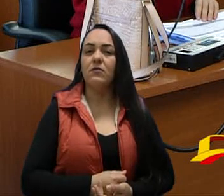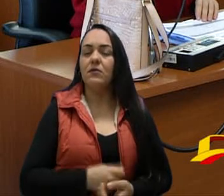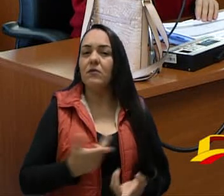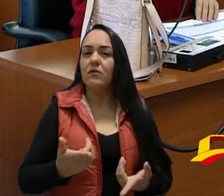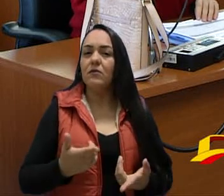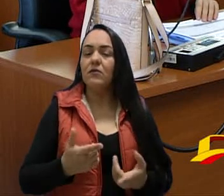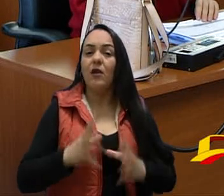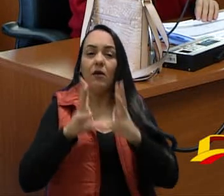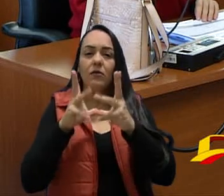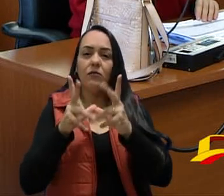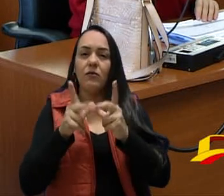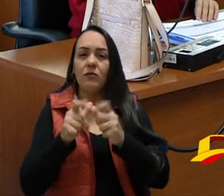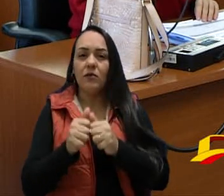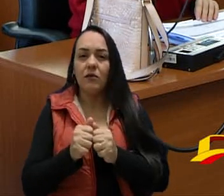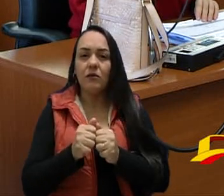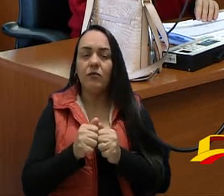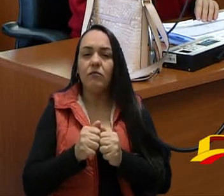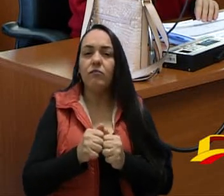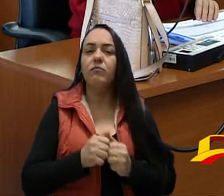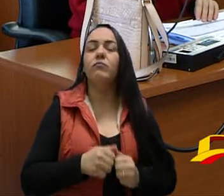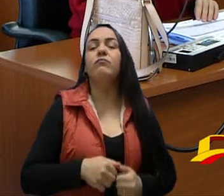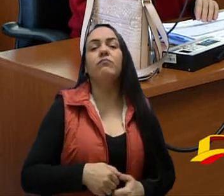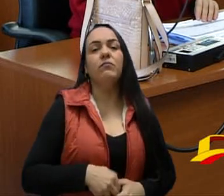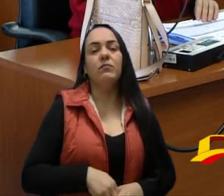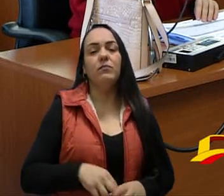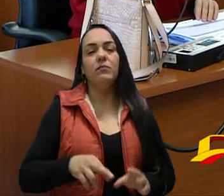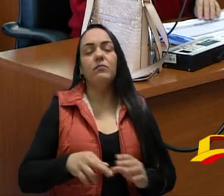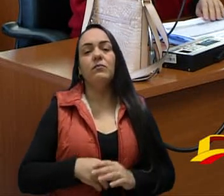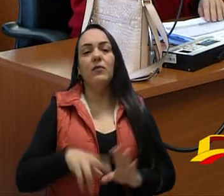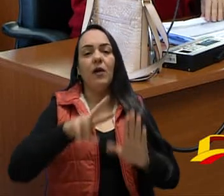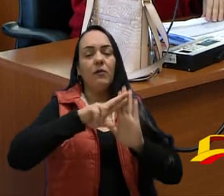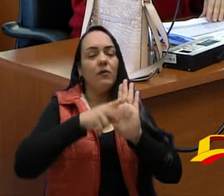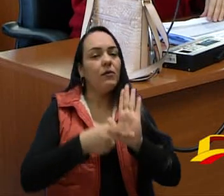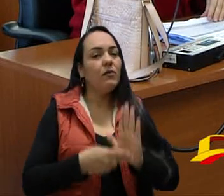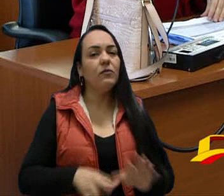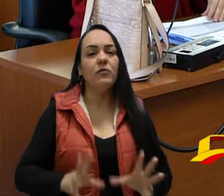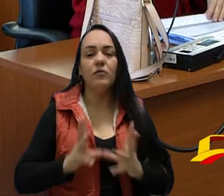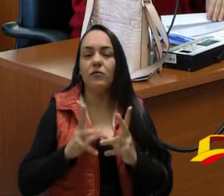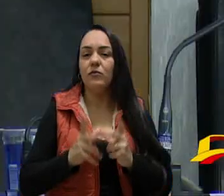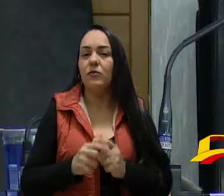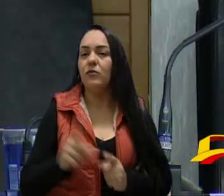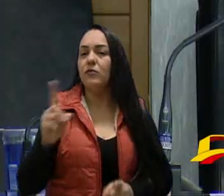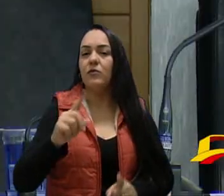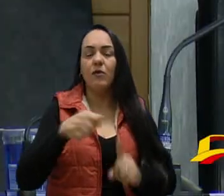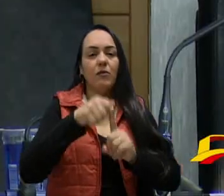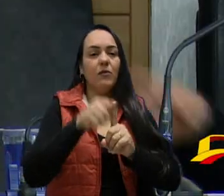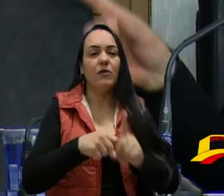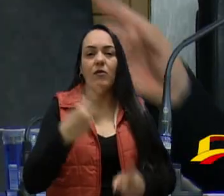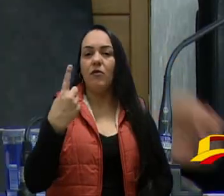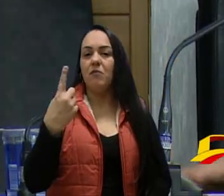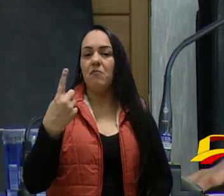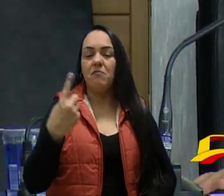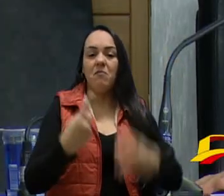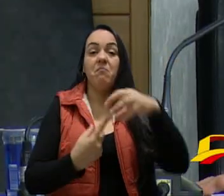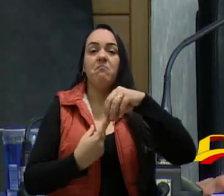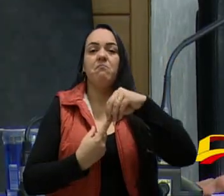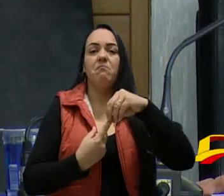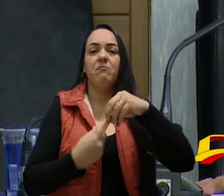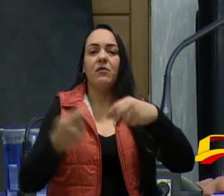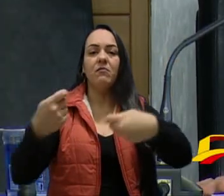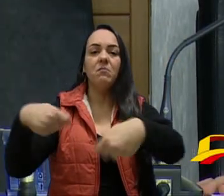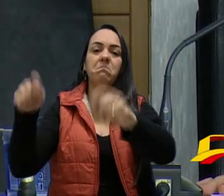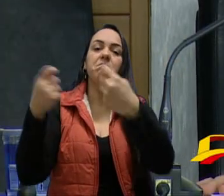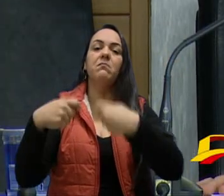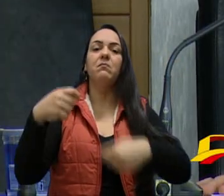total recurso total e não é por mês que vem virar uma vez só o recurso doutora